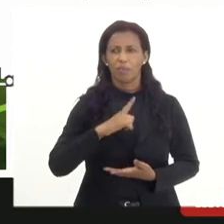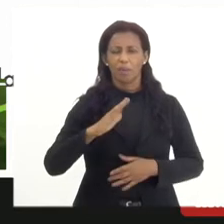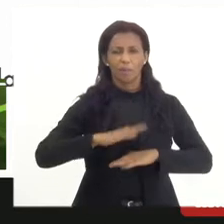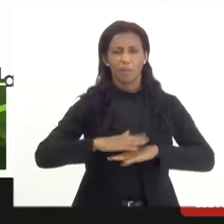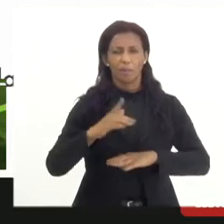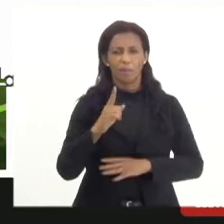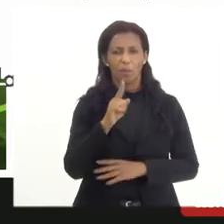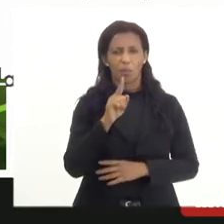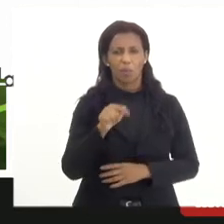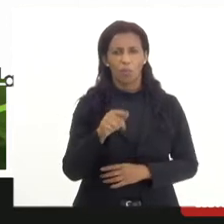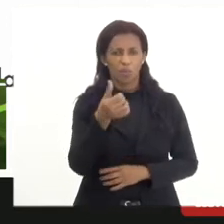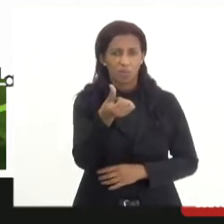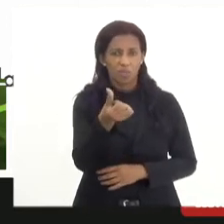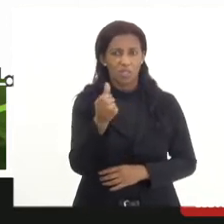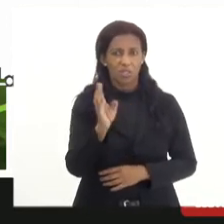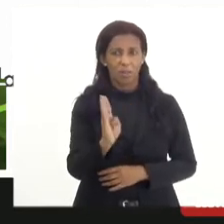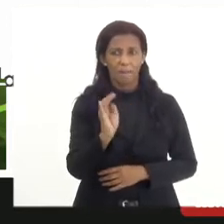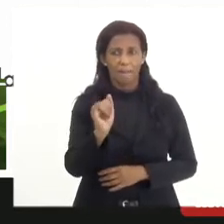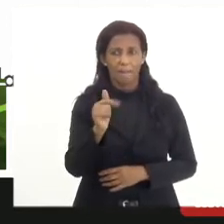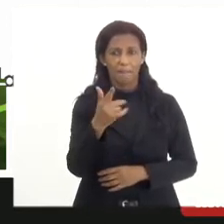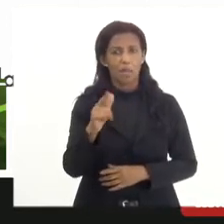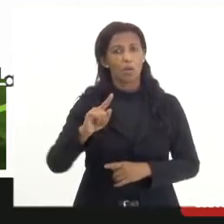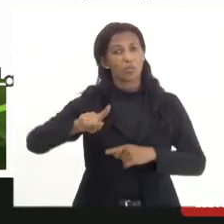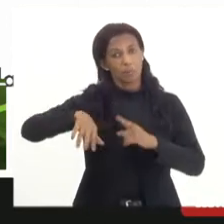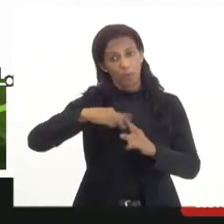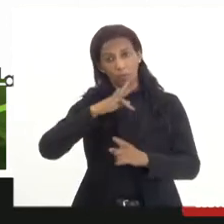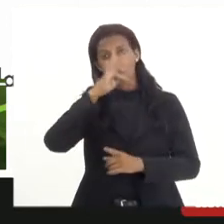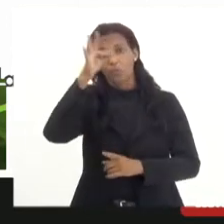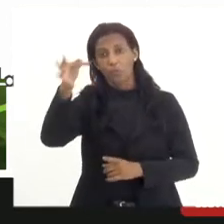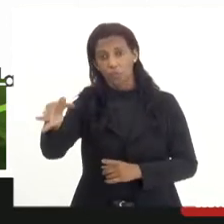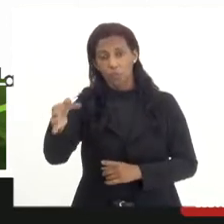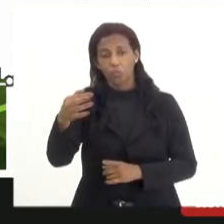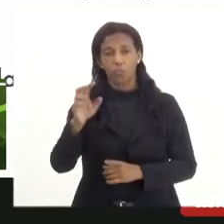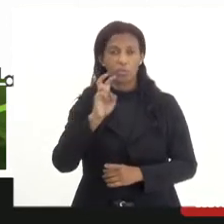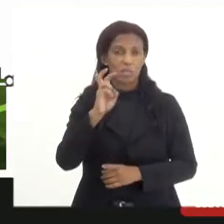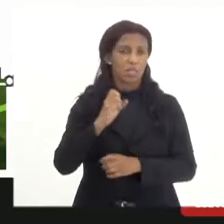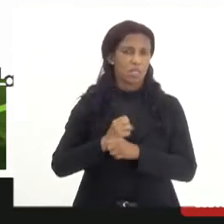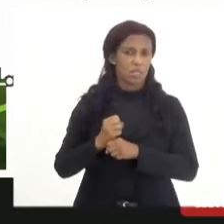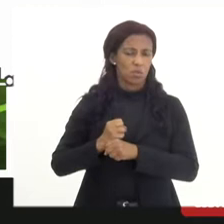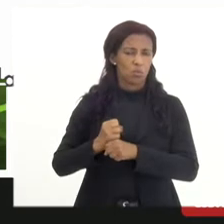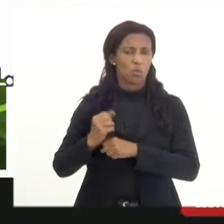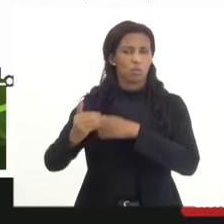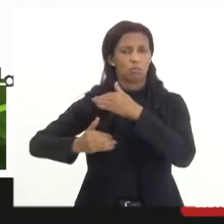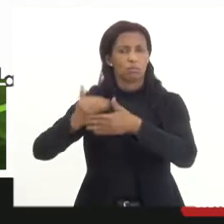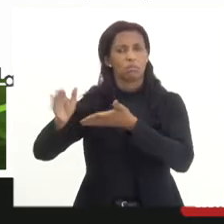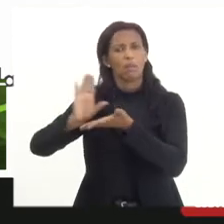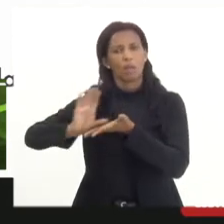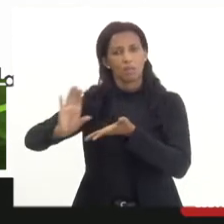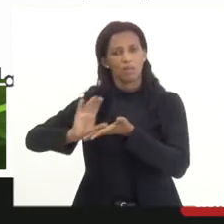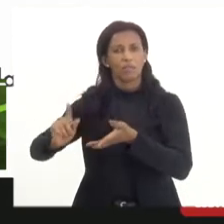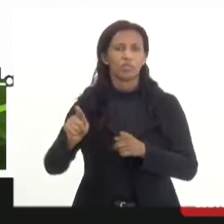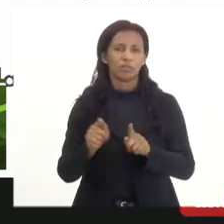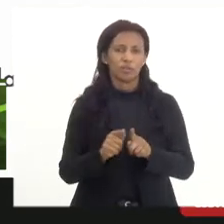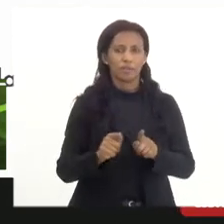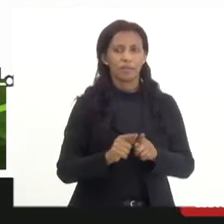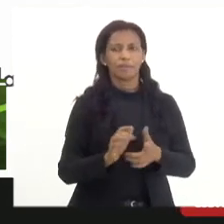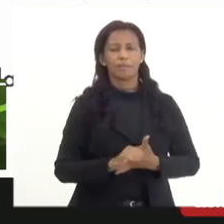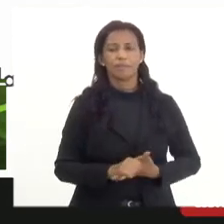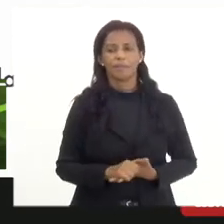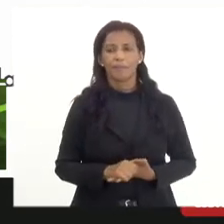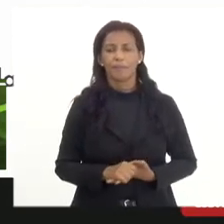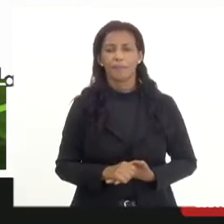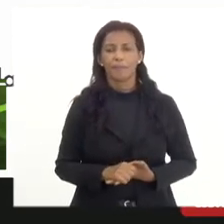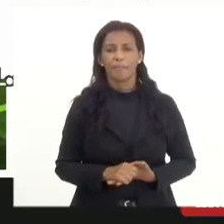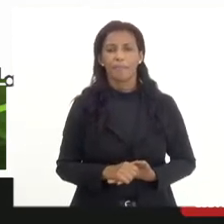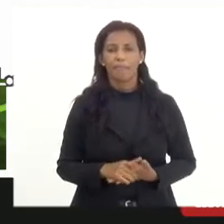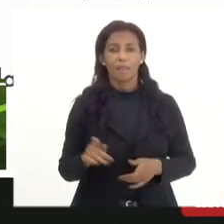mais 1,6 bilhões a serem investidos nos próximos 5 anos, de 2022 a 2026. E o